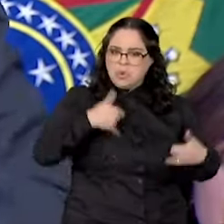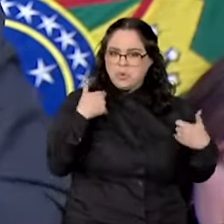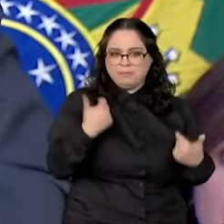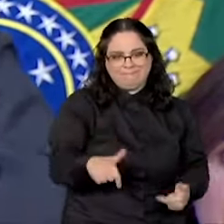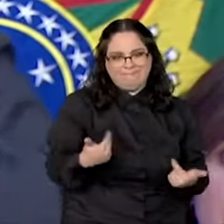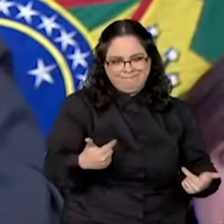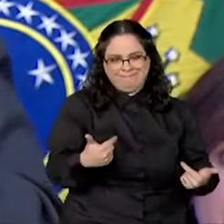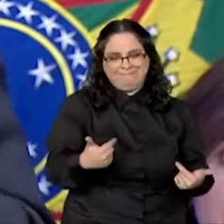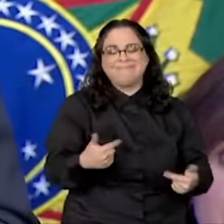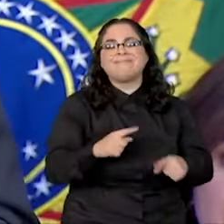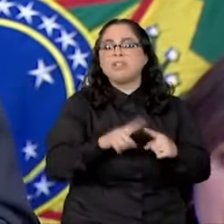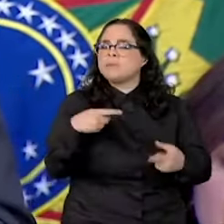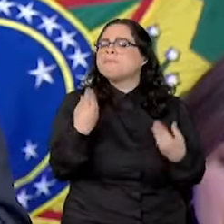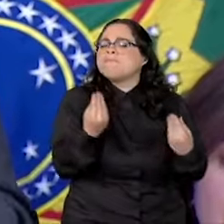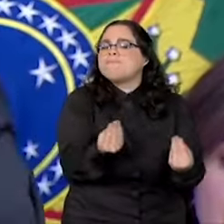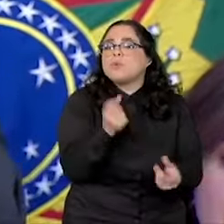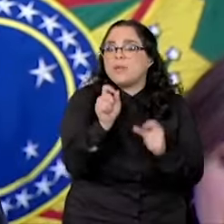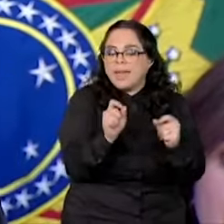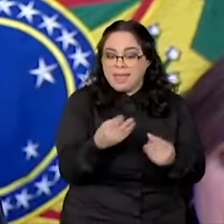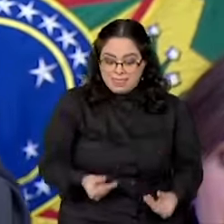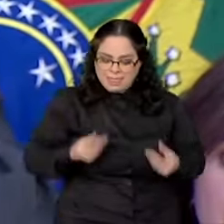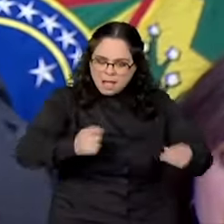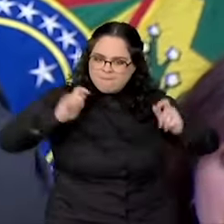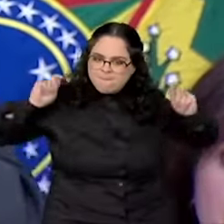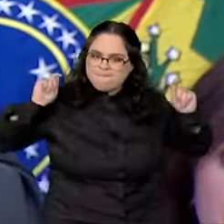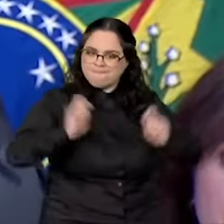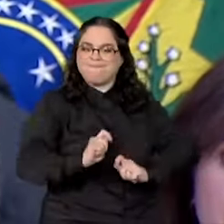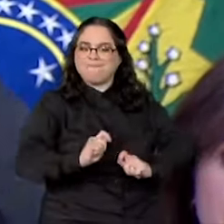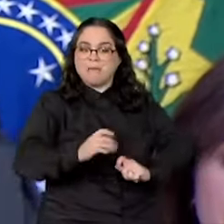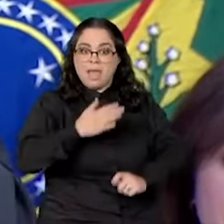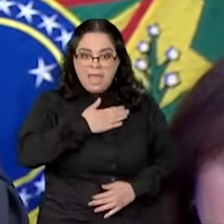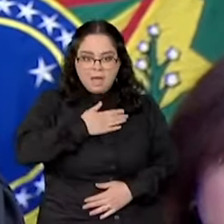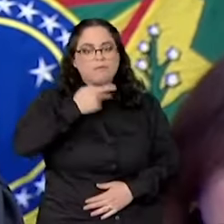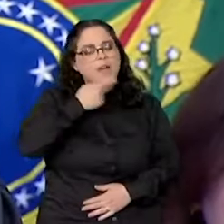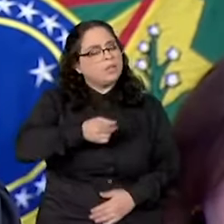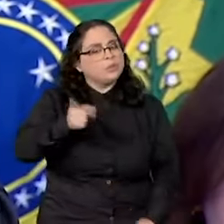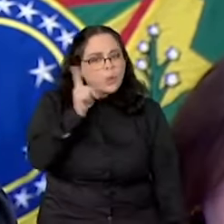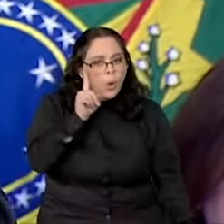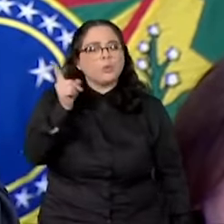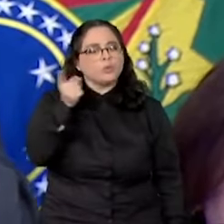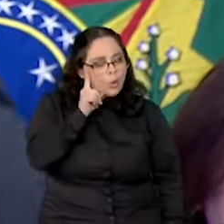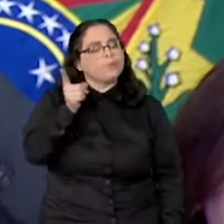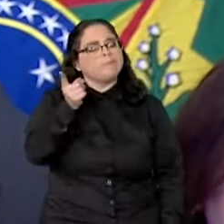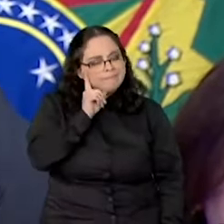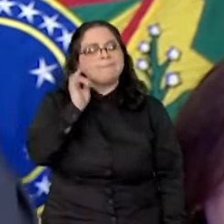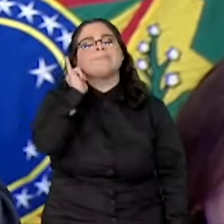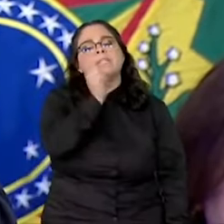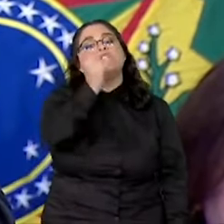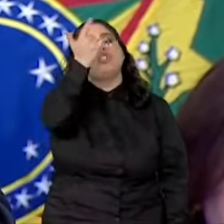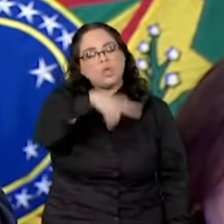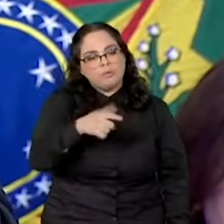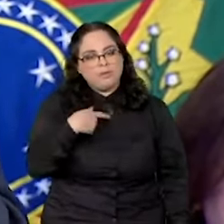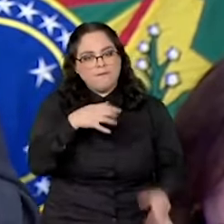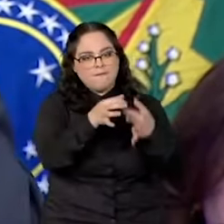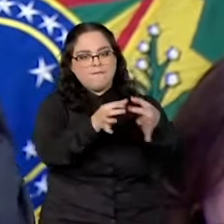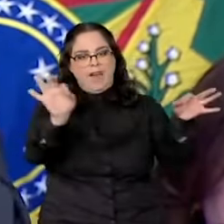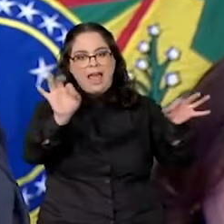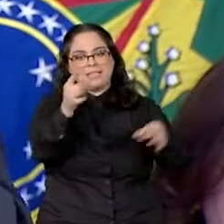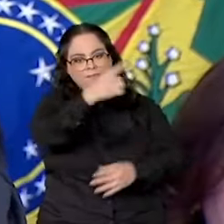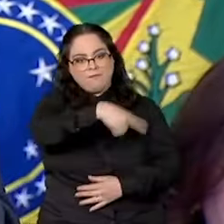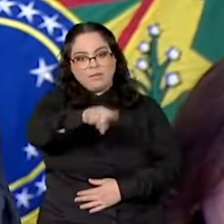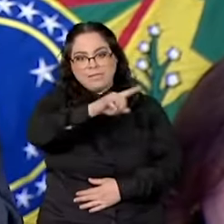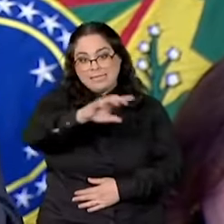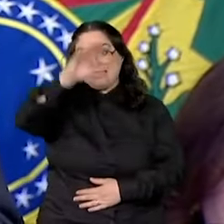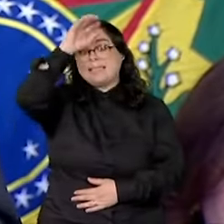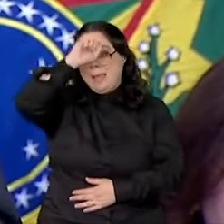nós precisamos é dar condições, e é isso que eu digo todo santo dia. E vou dizer uma frase para